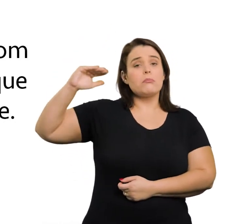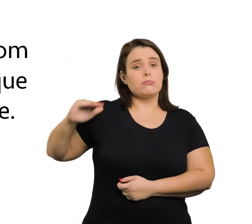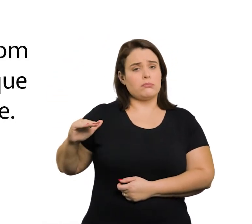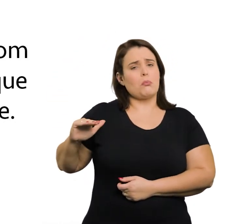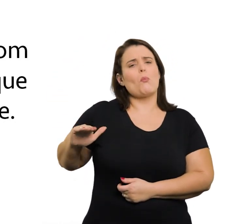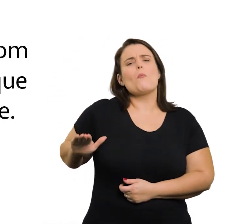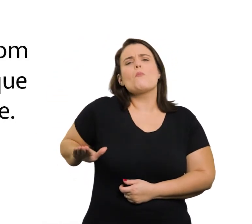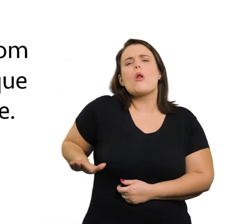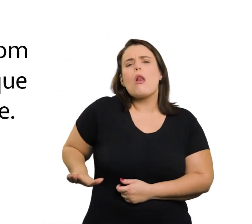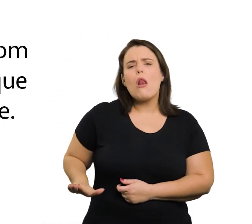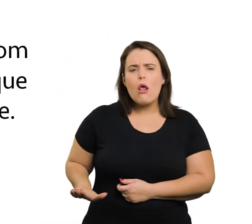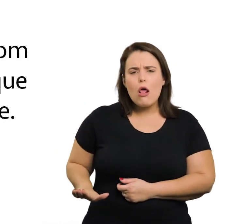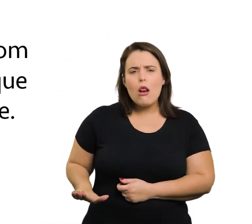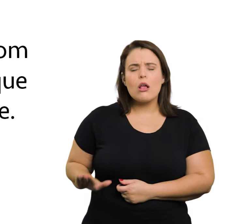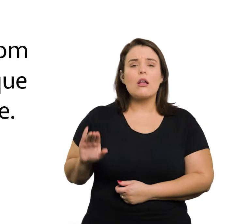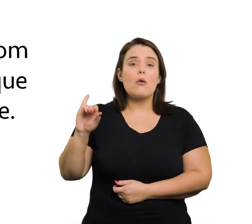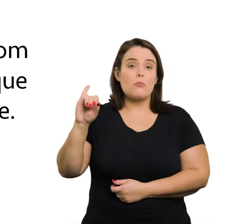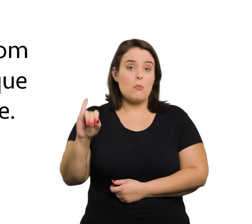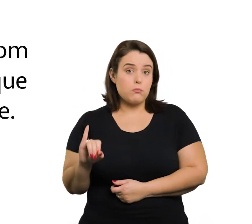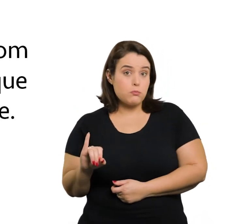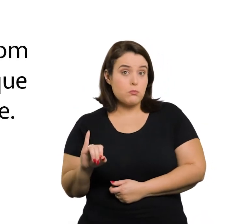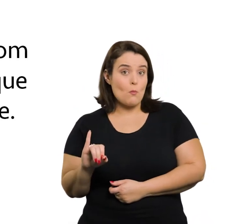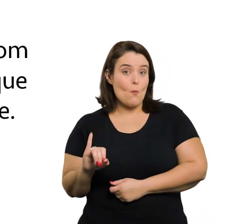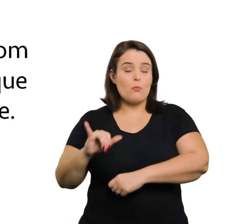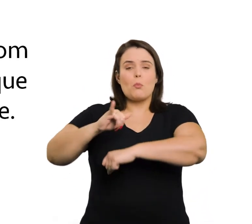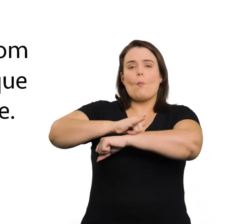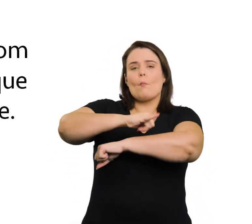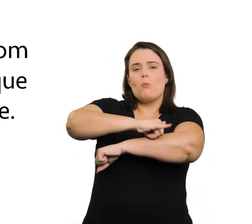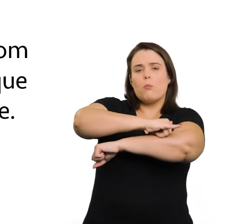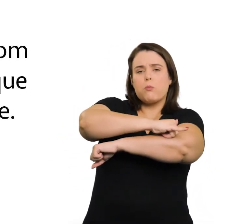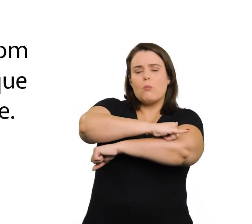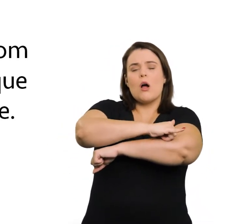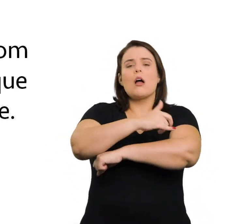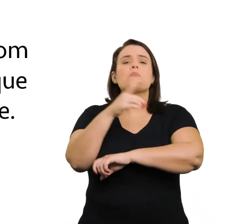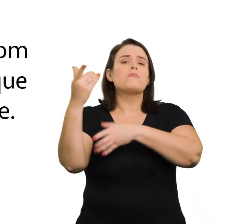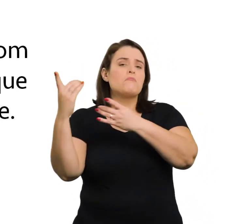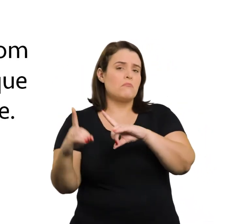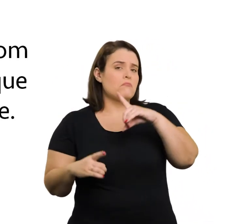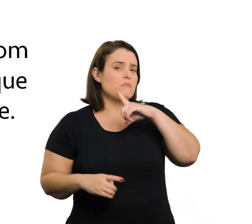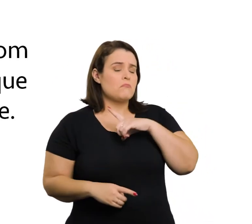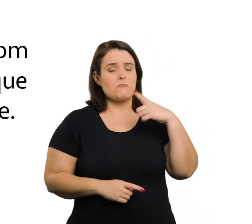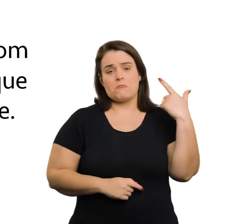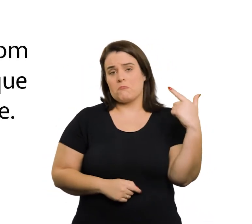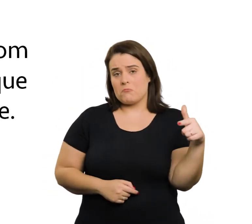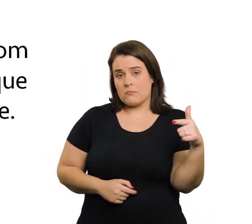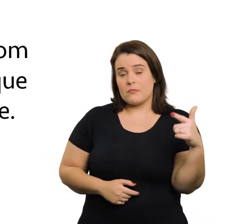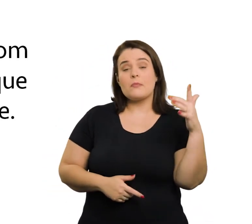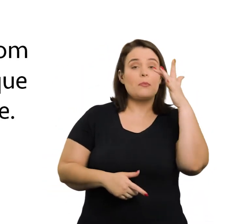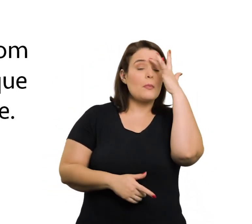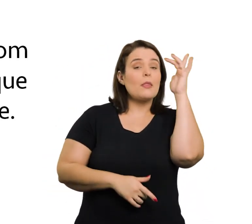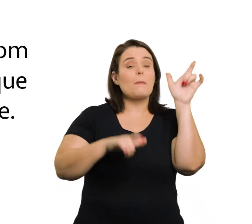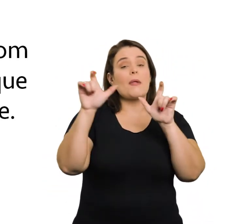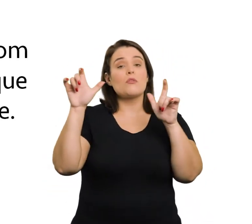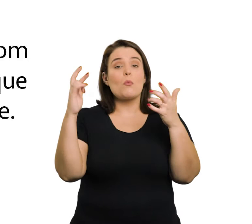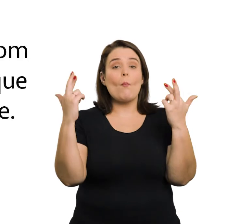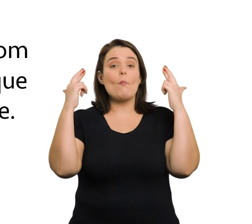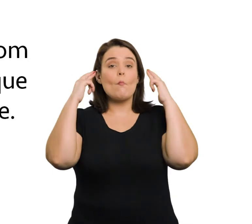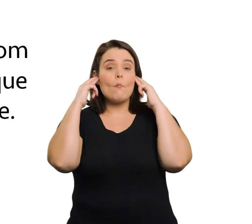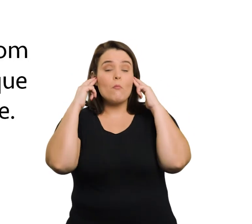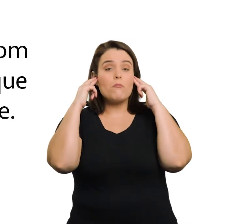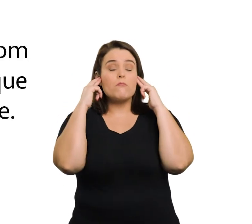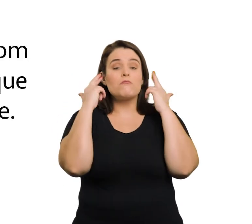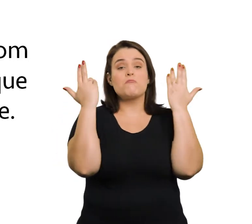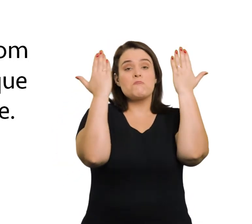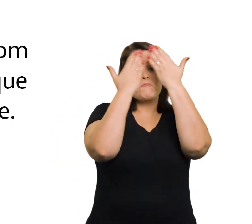altas, bem altas, baixas, muito baixas, magras, obesas, com ou sem deficiência.